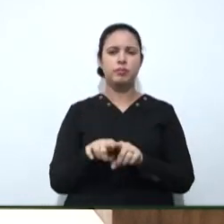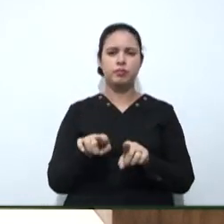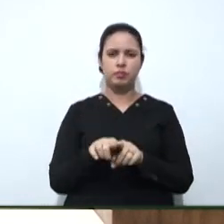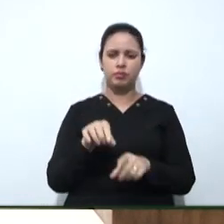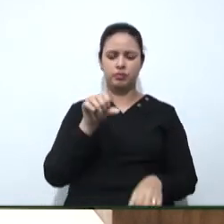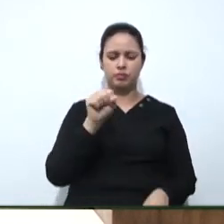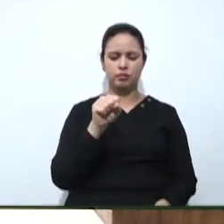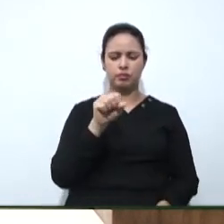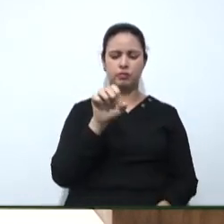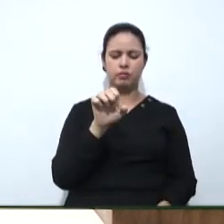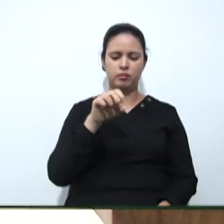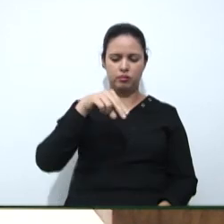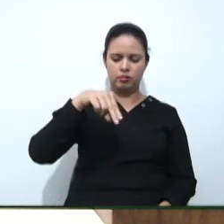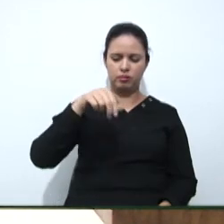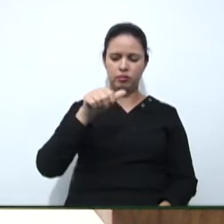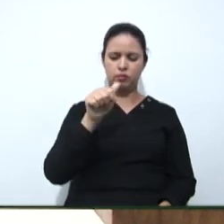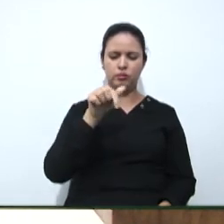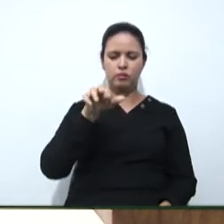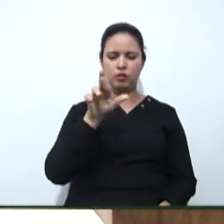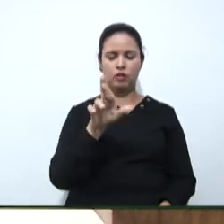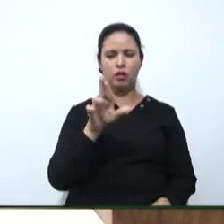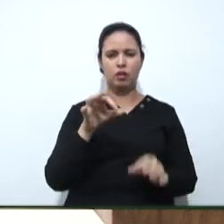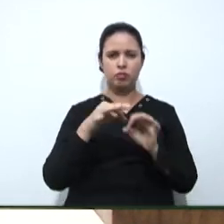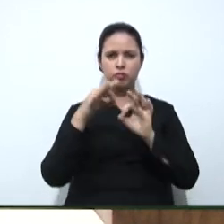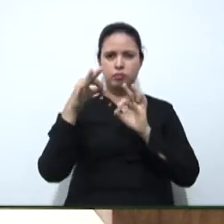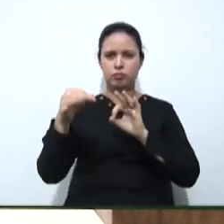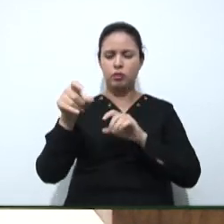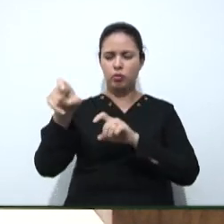a extensão rural lá no campo, não é?